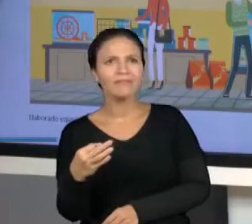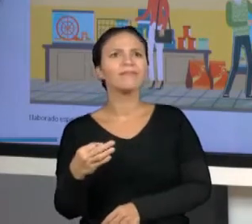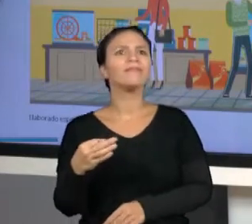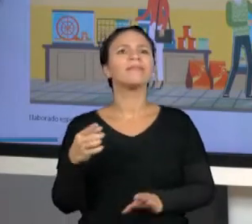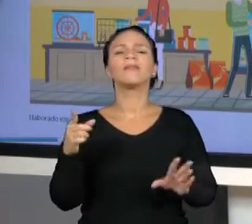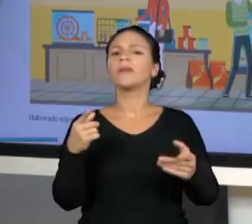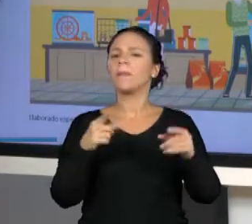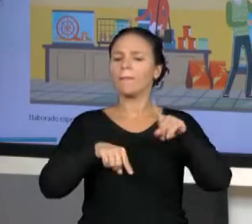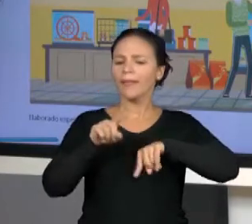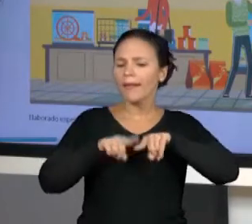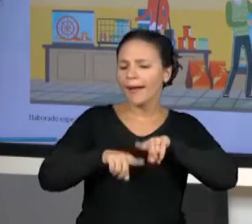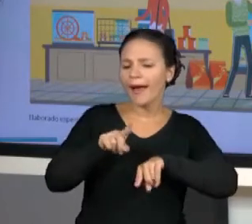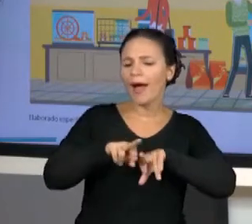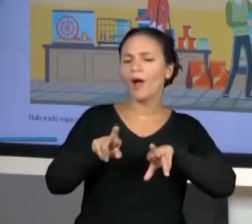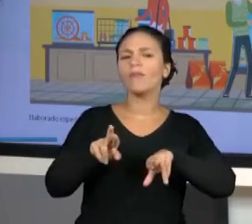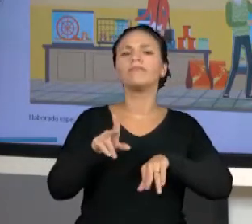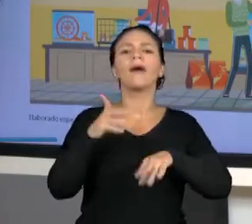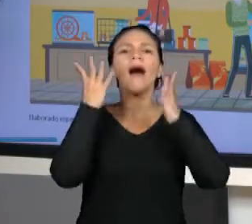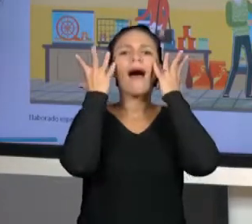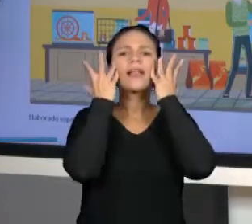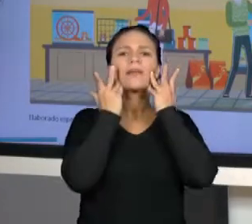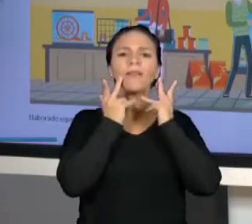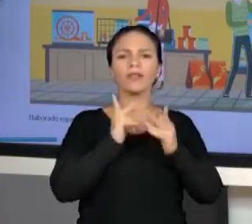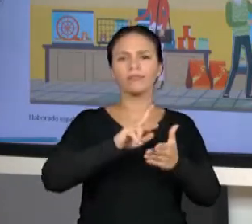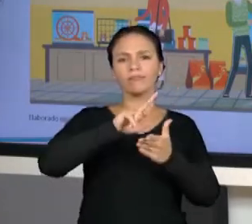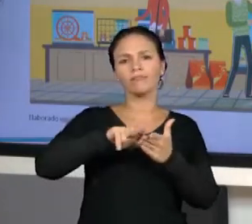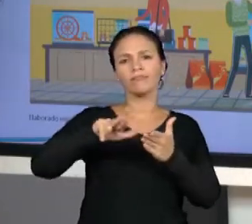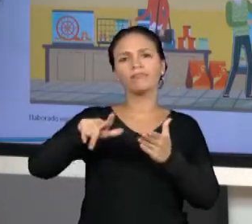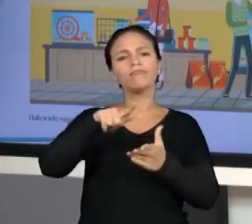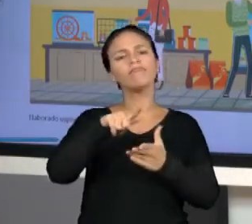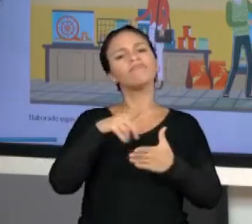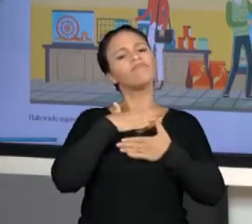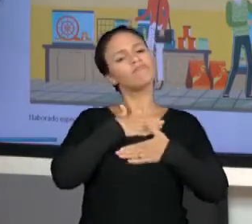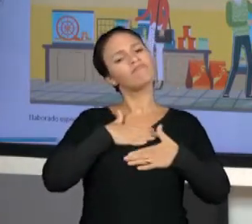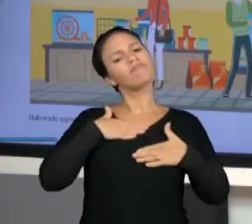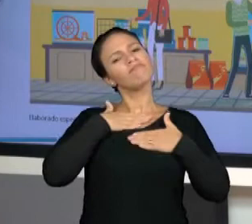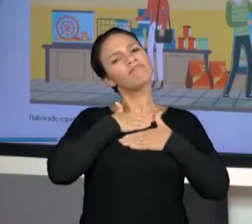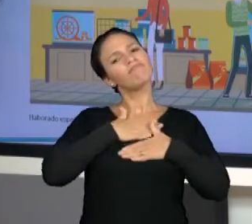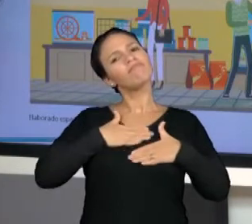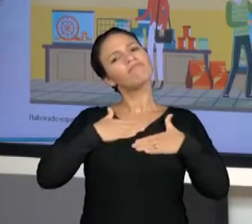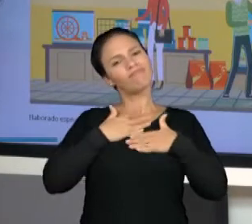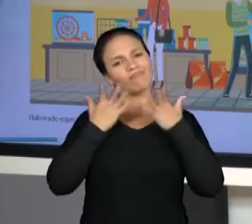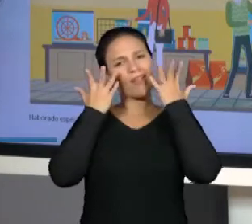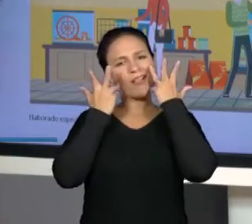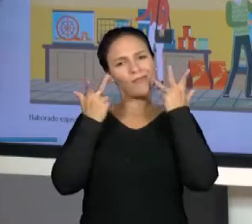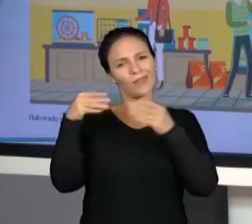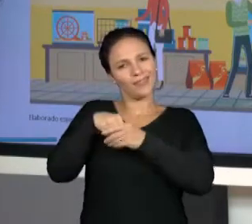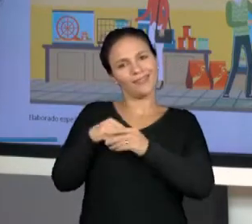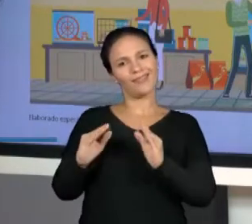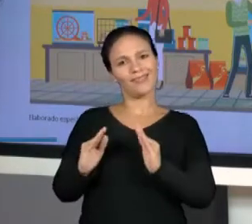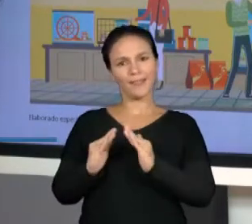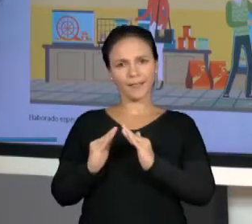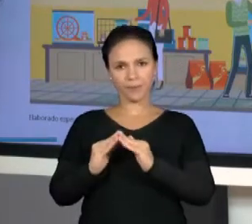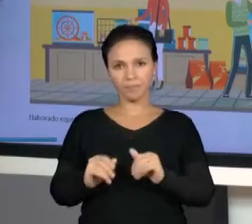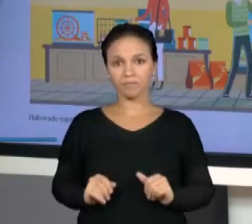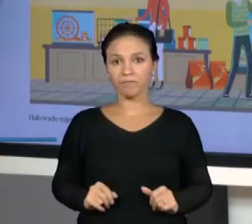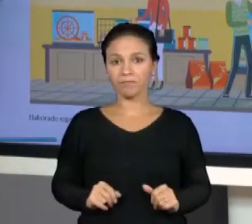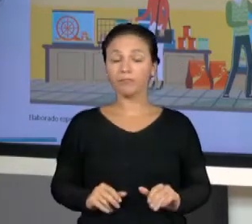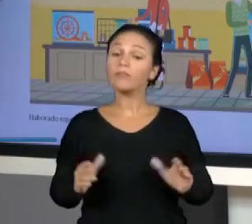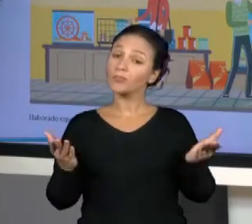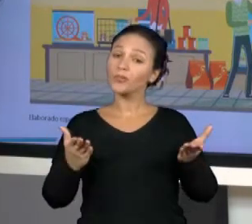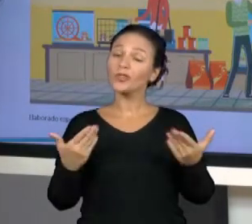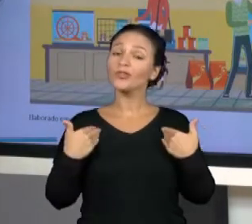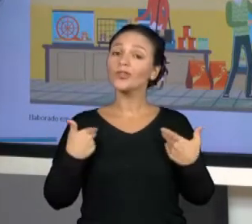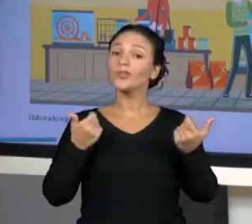diversas coisas aí para manter o bem-estar dos nossos animais de estimação. E hoje nós vamos falar